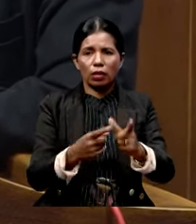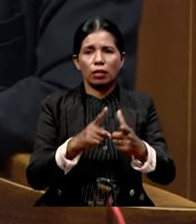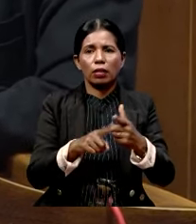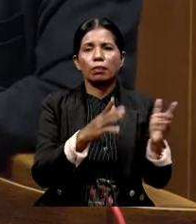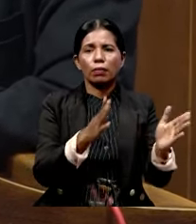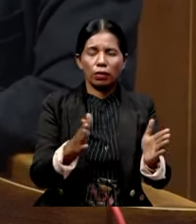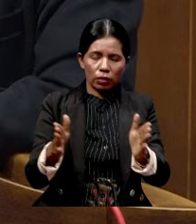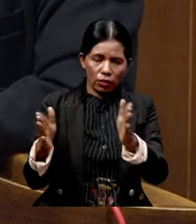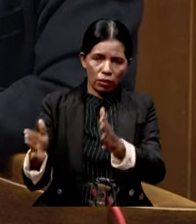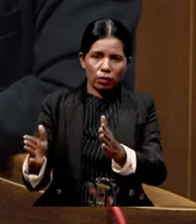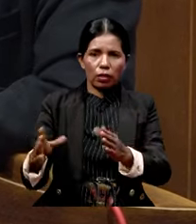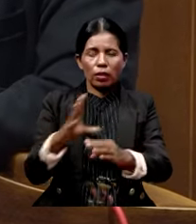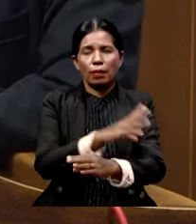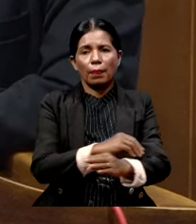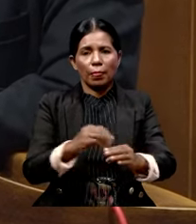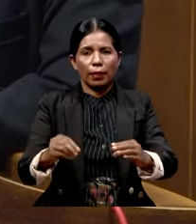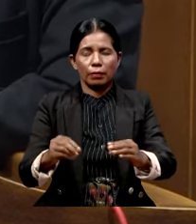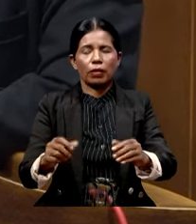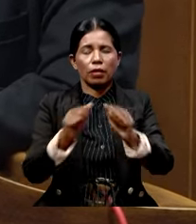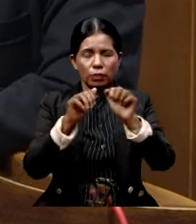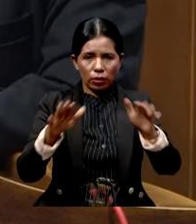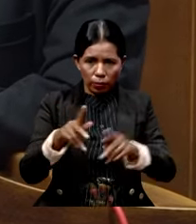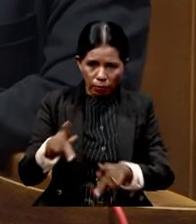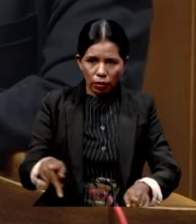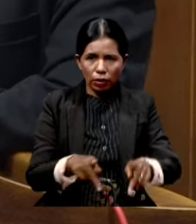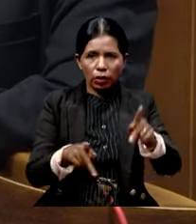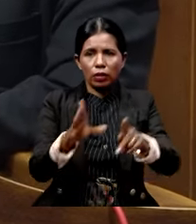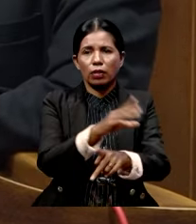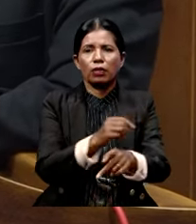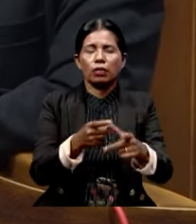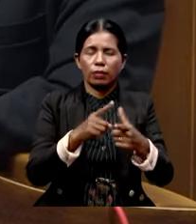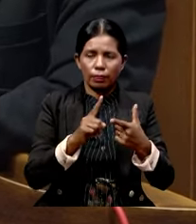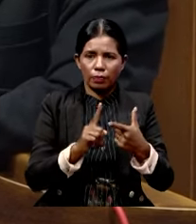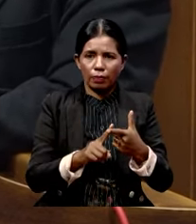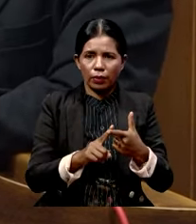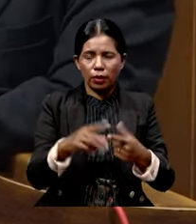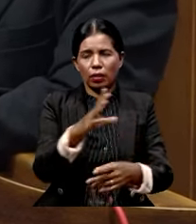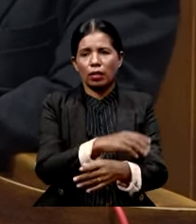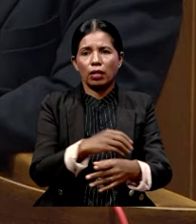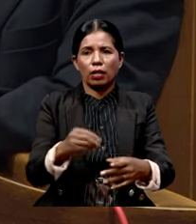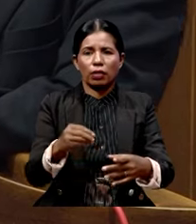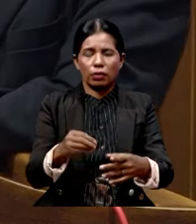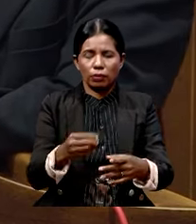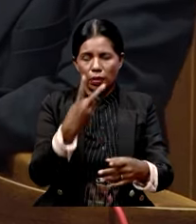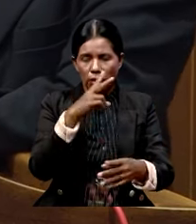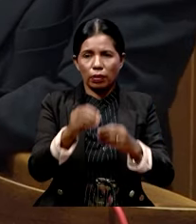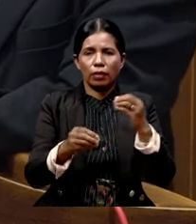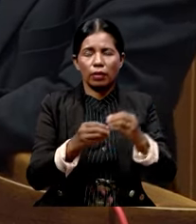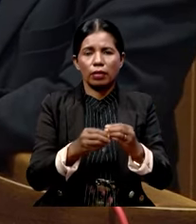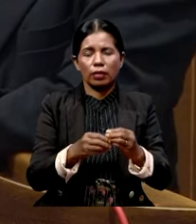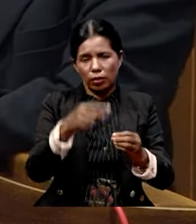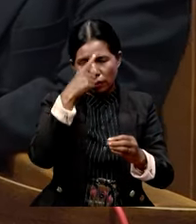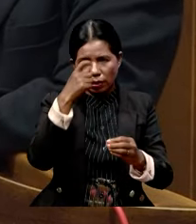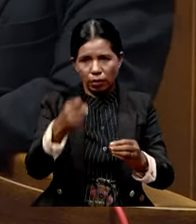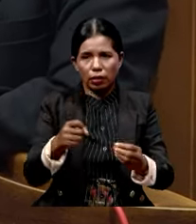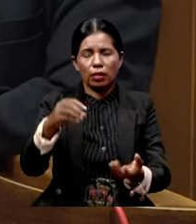de assessores para a administração pública, legislativos. Vamos reforçar essa componente. Porquê?